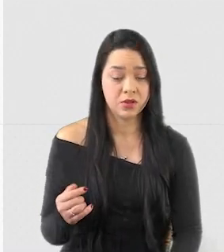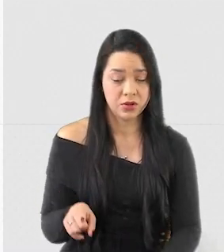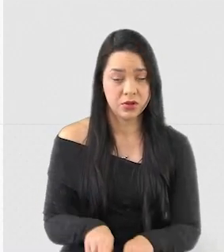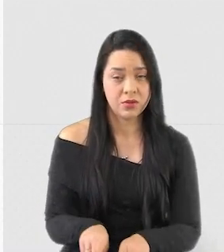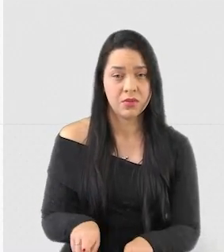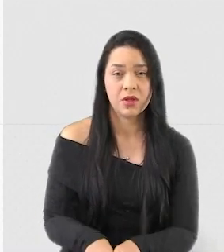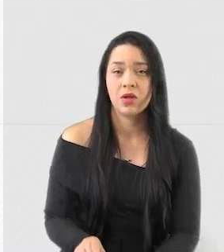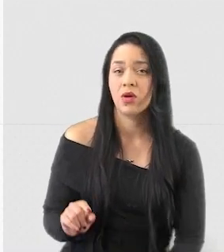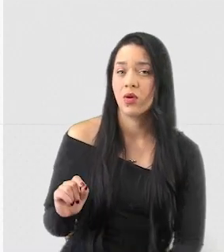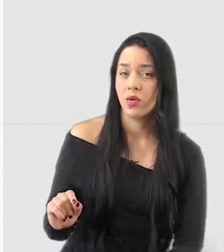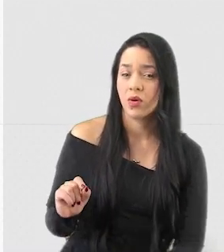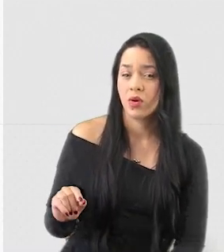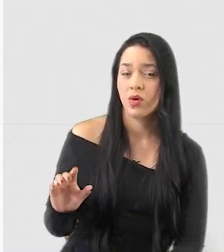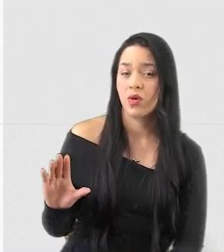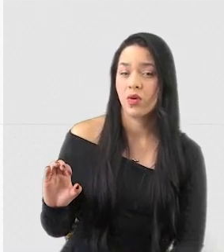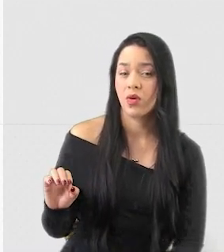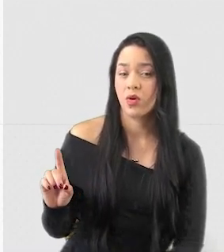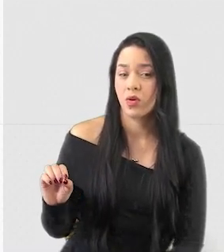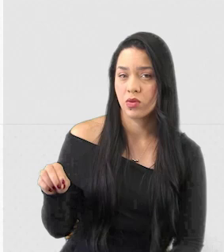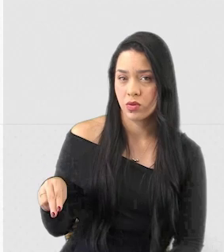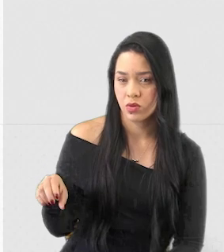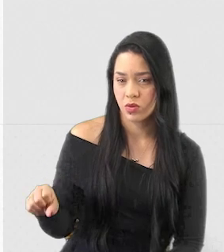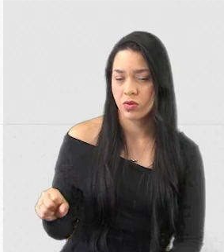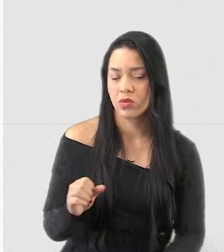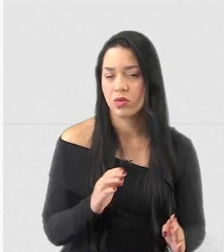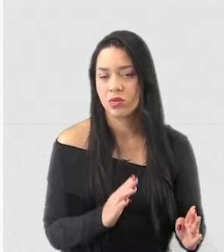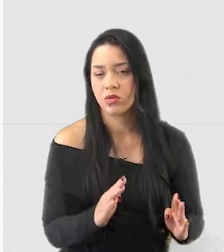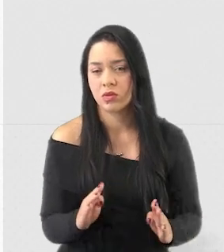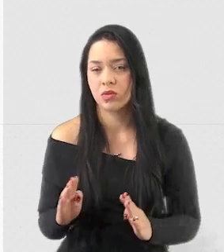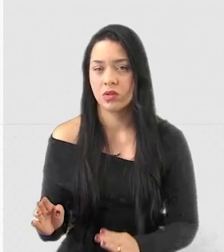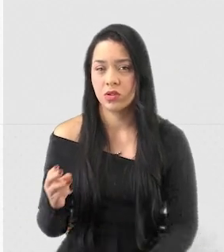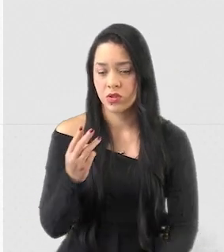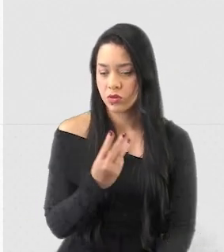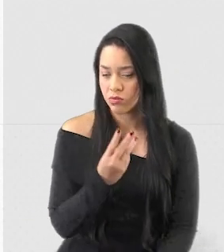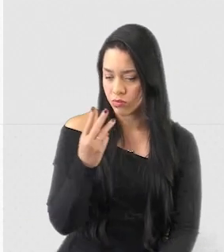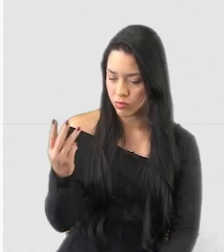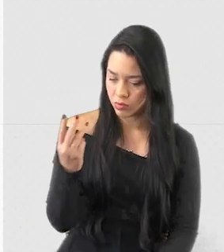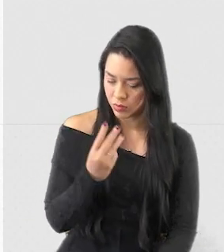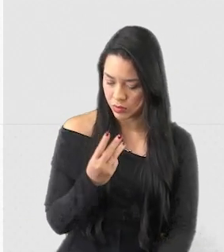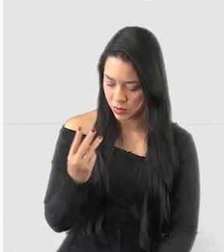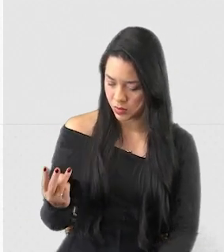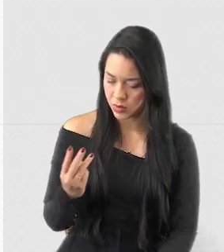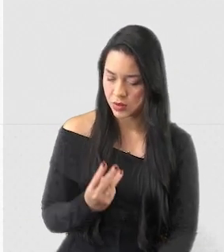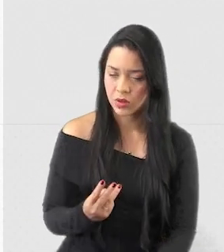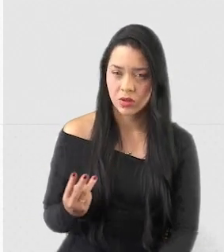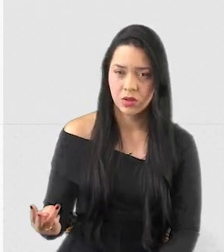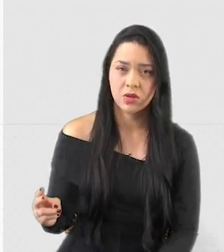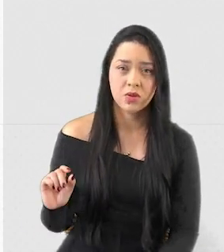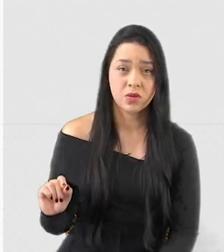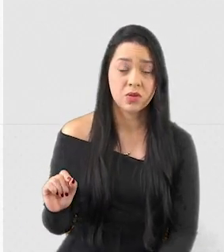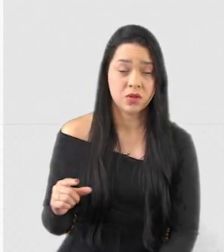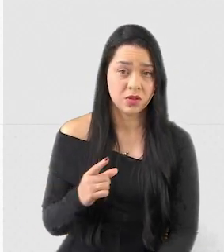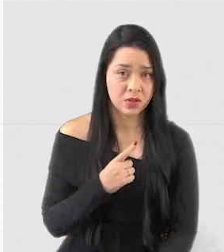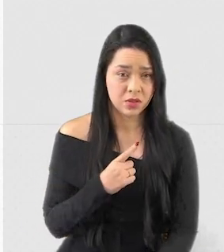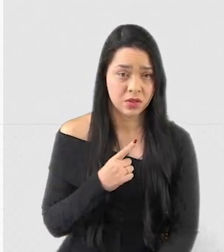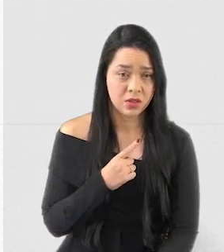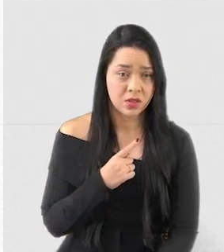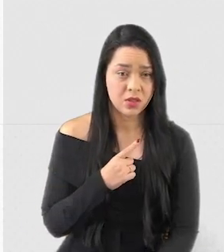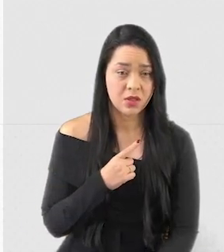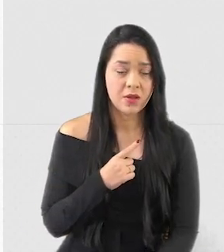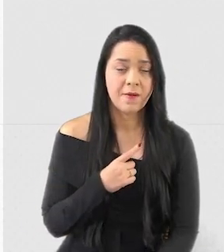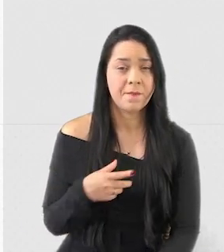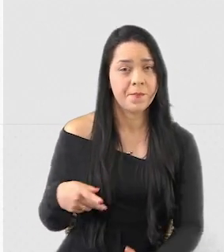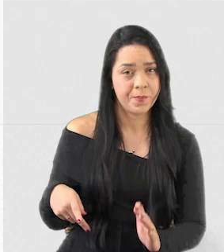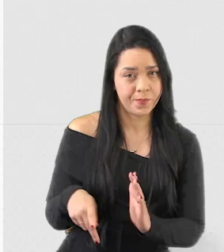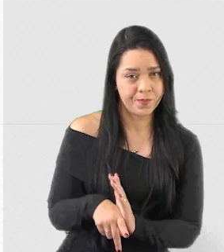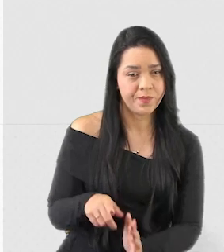frisar que os códons, eles são sequências de 3 nucleotídeos, como eu falei para vocês, que aí, ó, tem